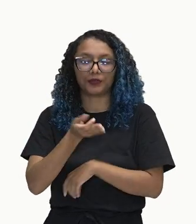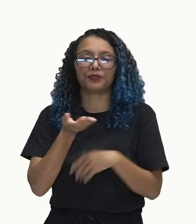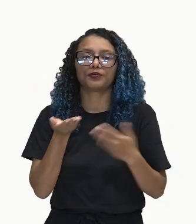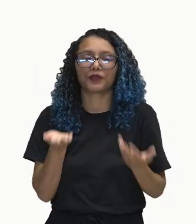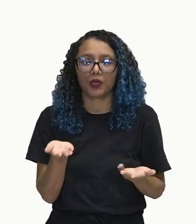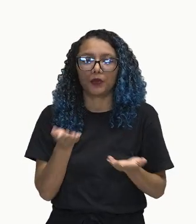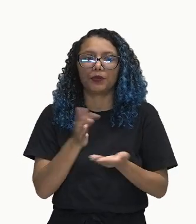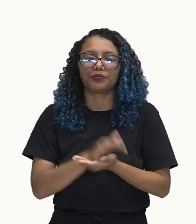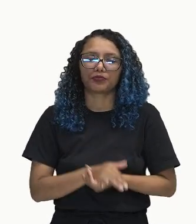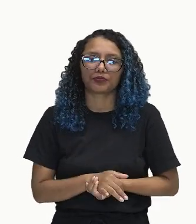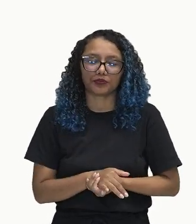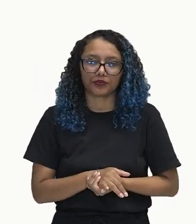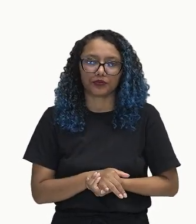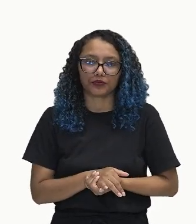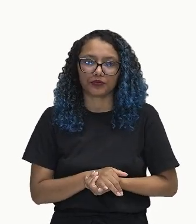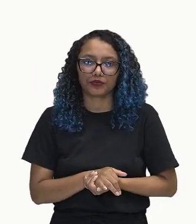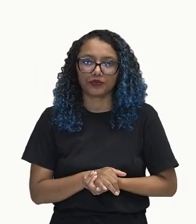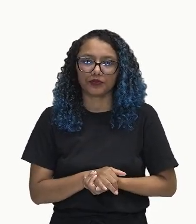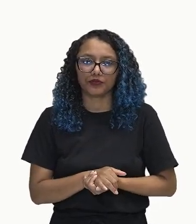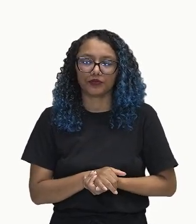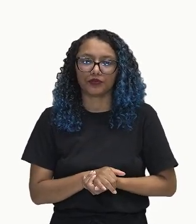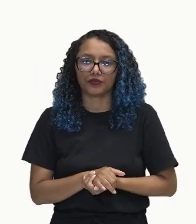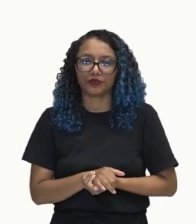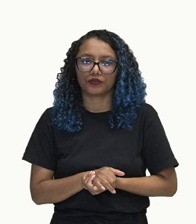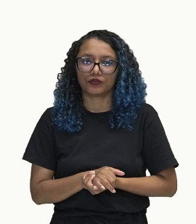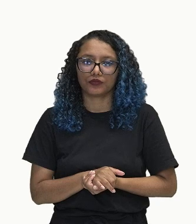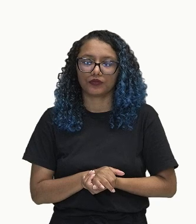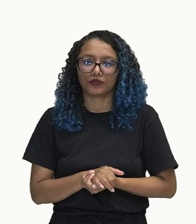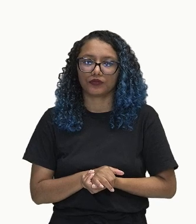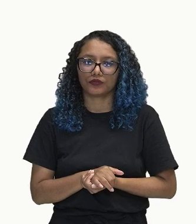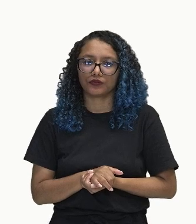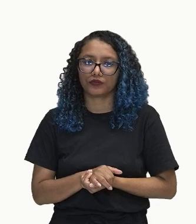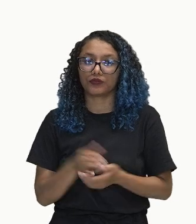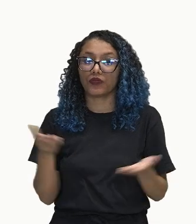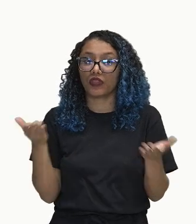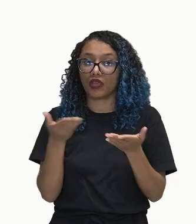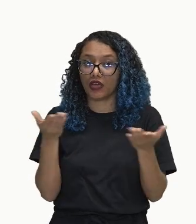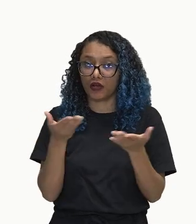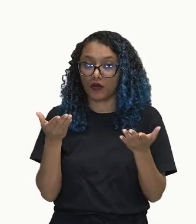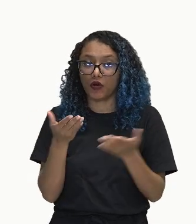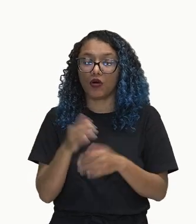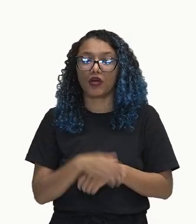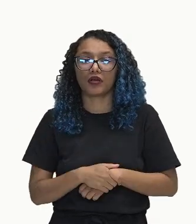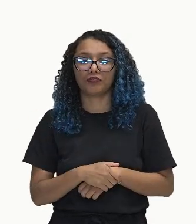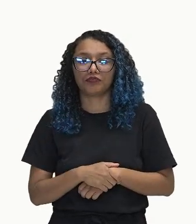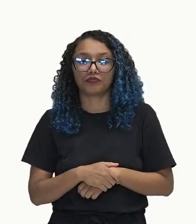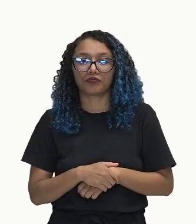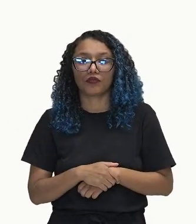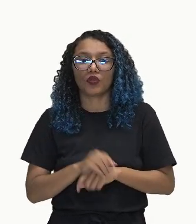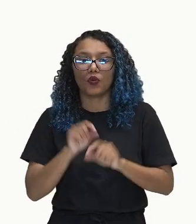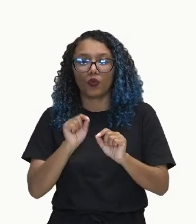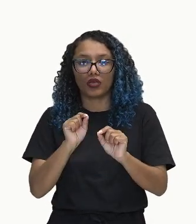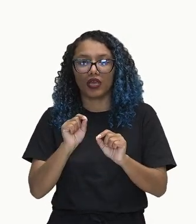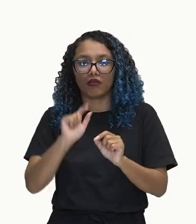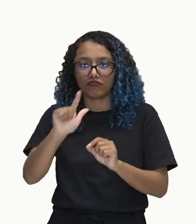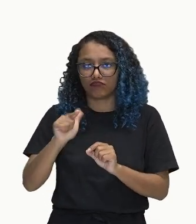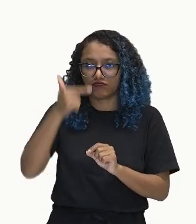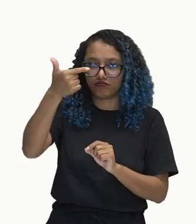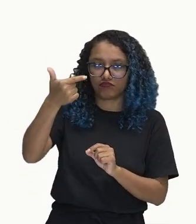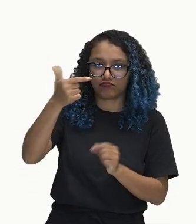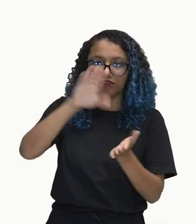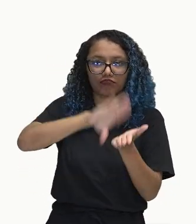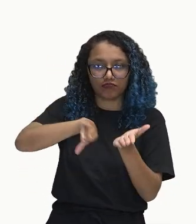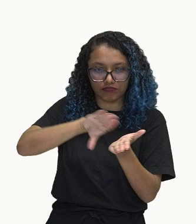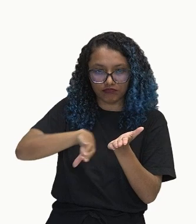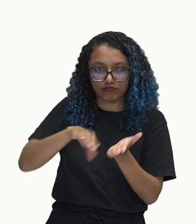vou pegar agora somente os elementos sem o expoente 2. E aí você vai